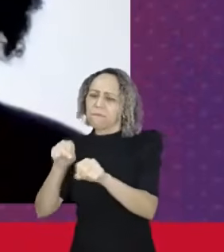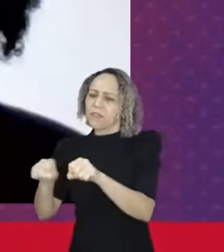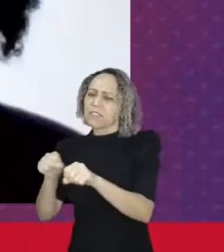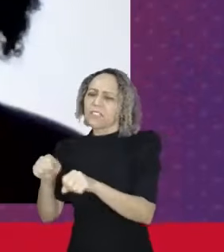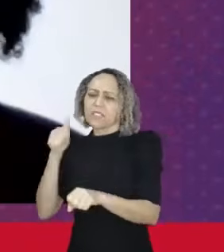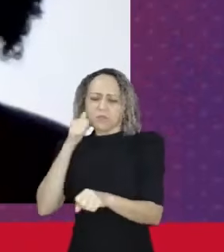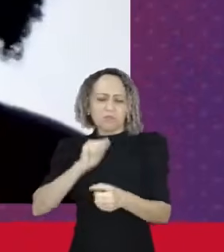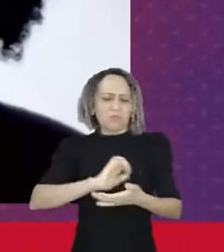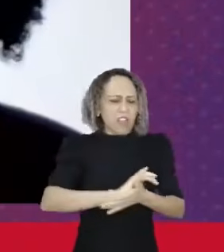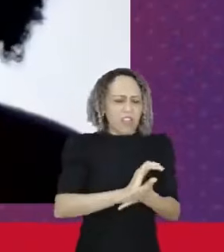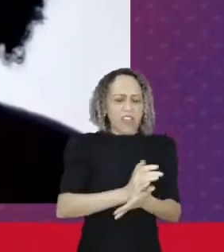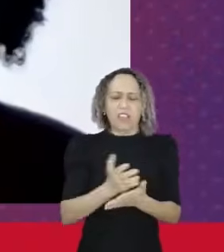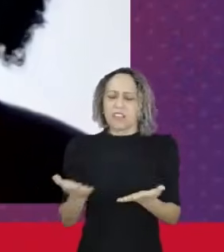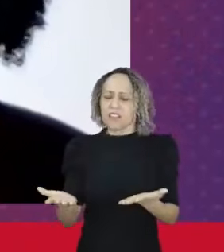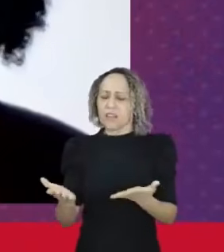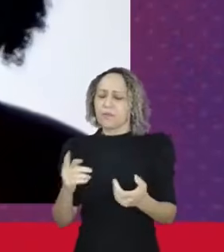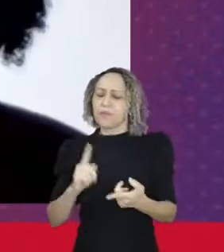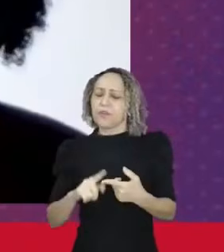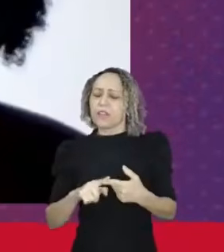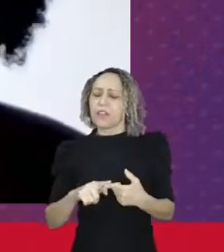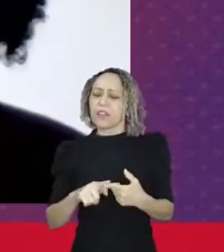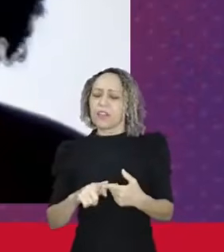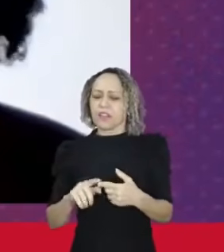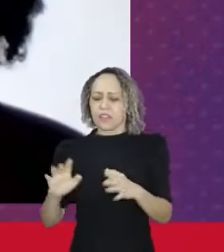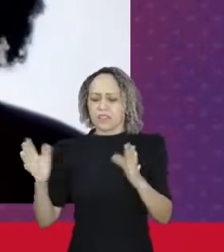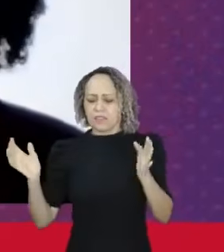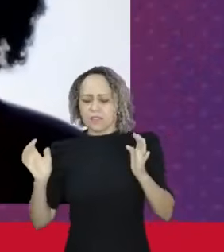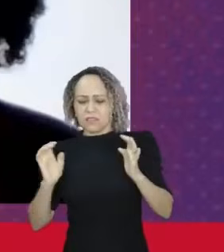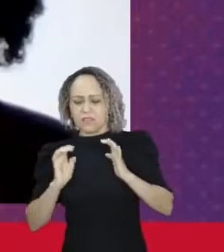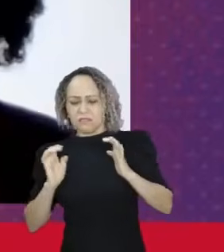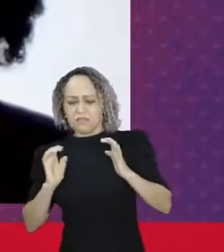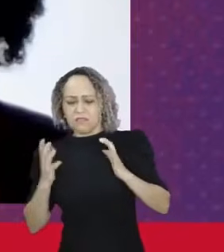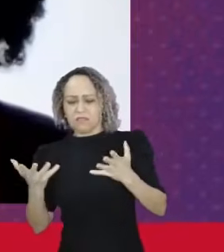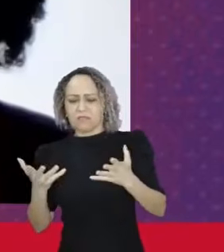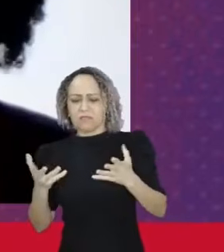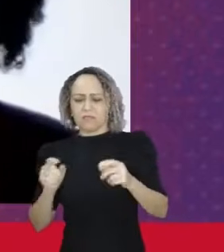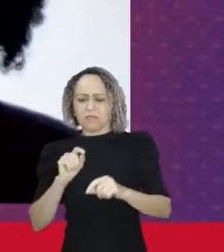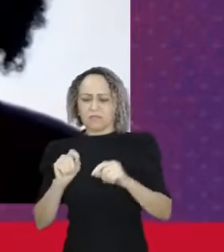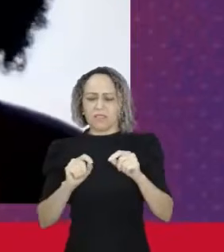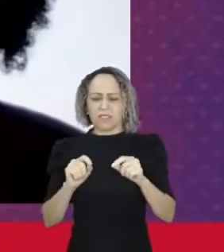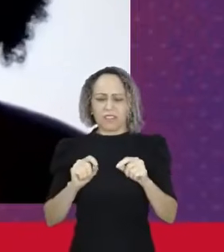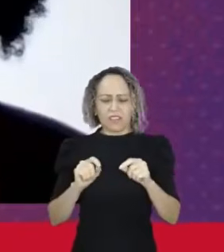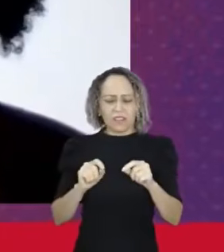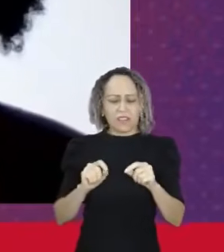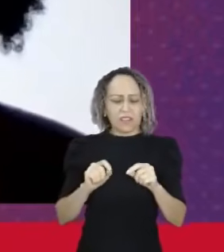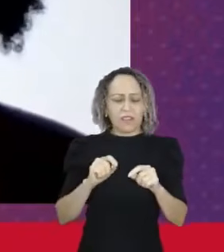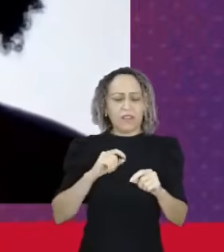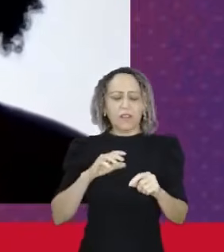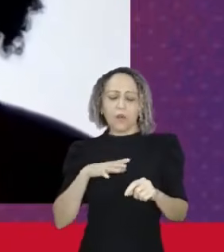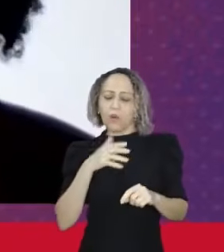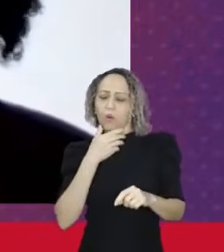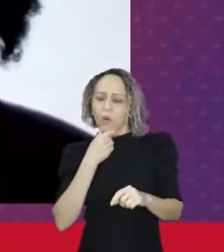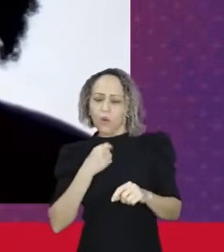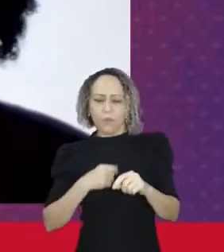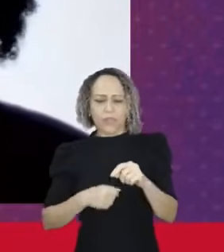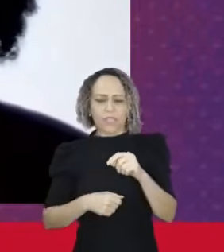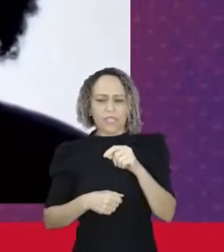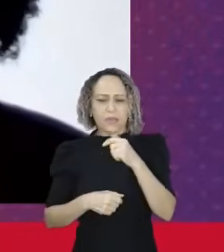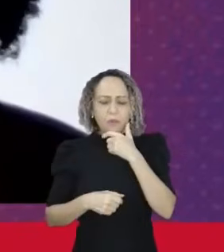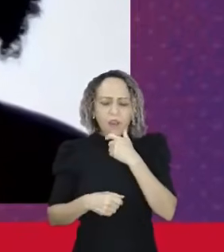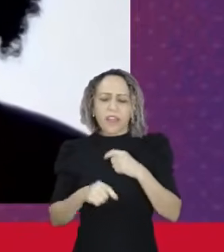corpo de mulheres para servir no trabalho, e o que é muito relevante,